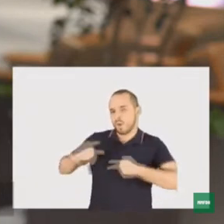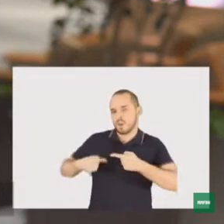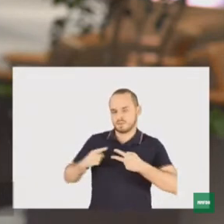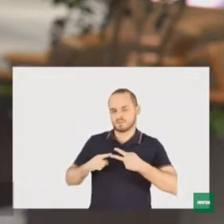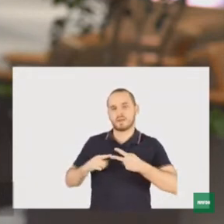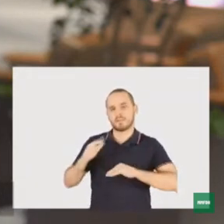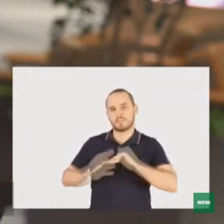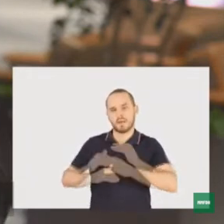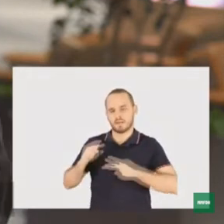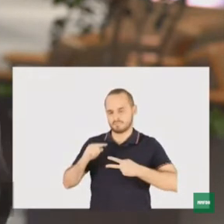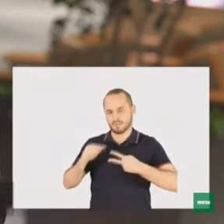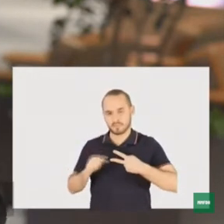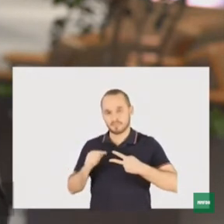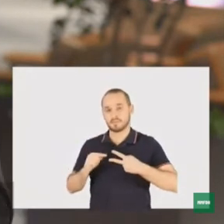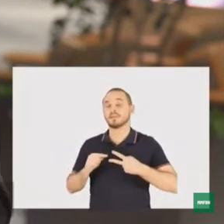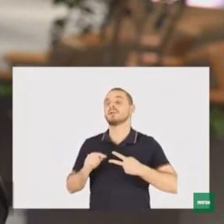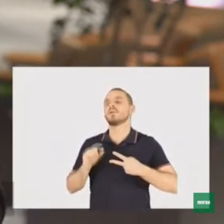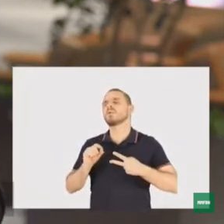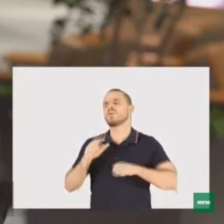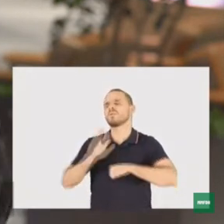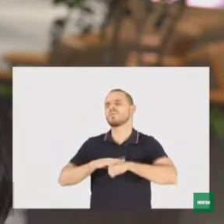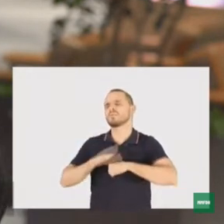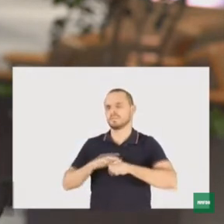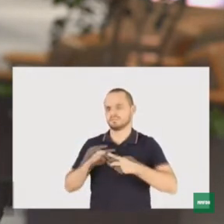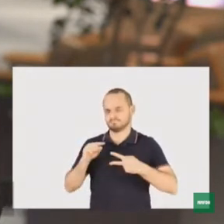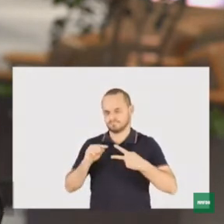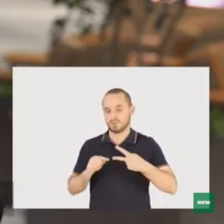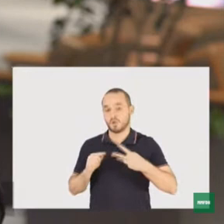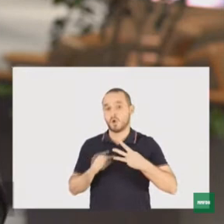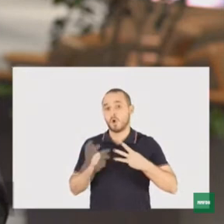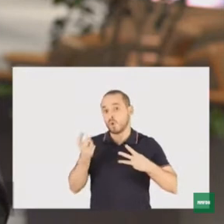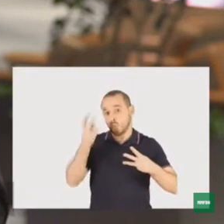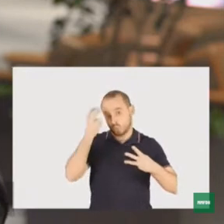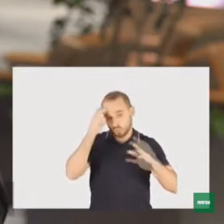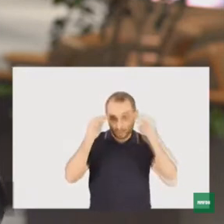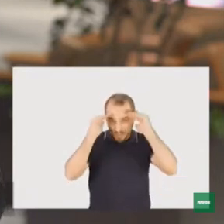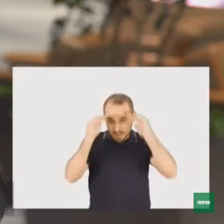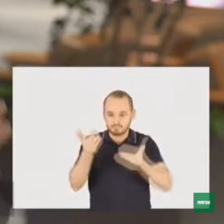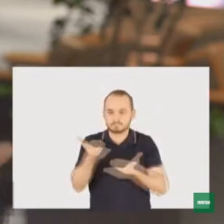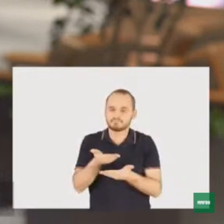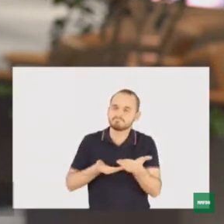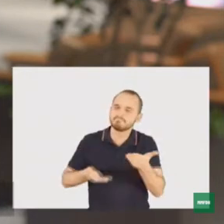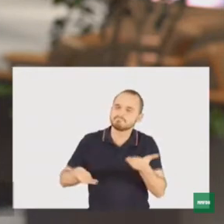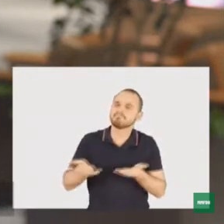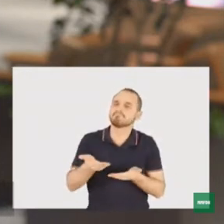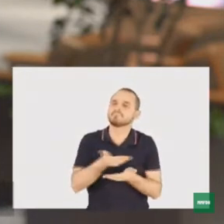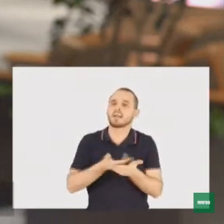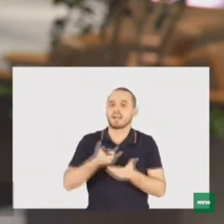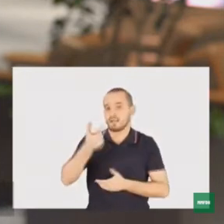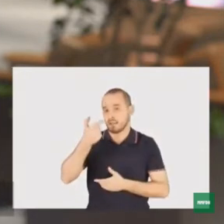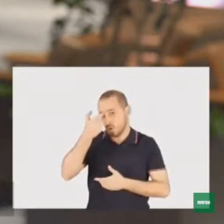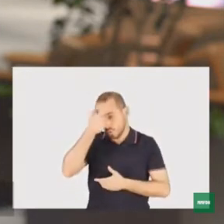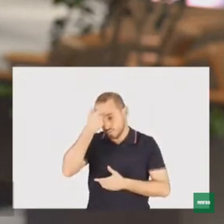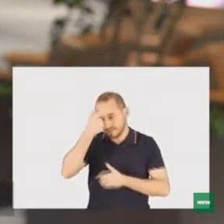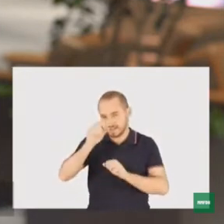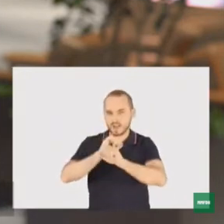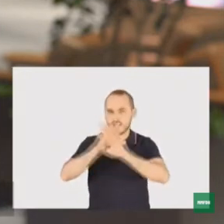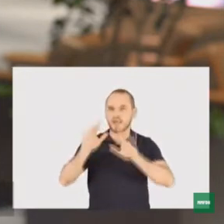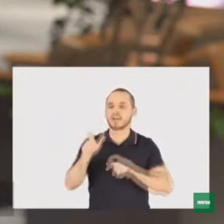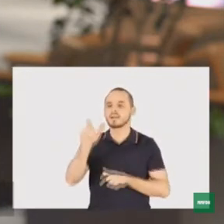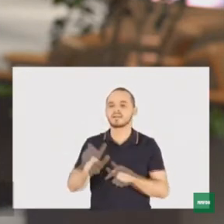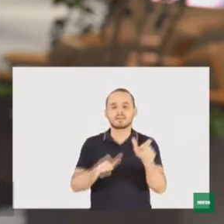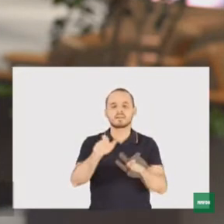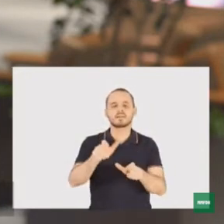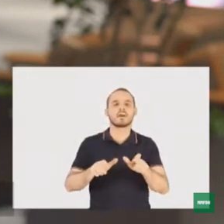práticas com esse trabalho, consolidamos ainda mais a nossa cultura de respeito, disseminada pela consciência do valor do ser